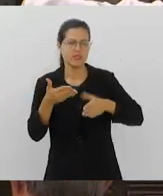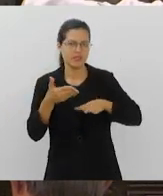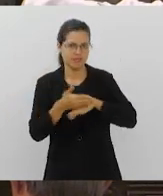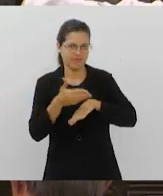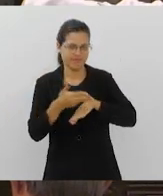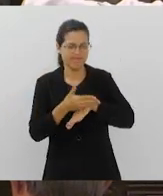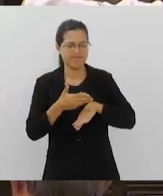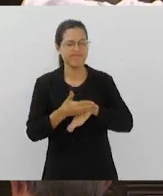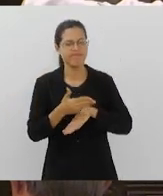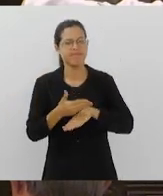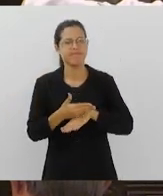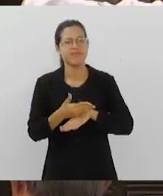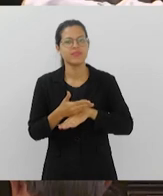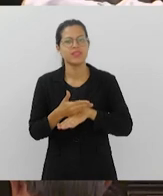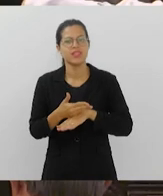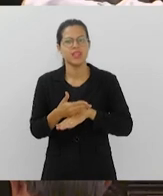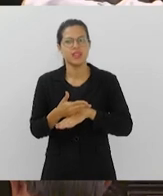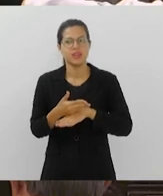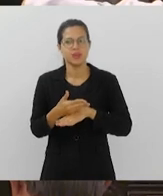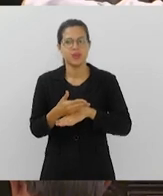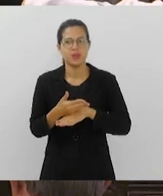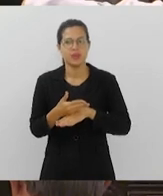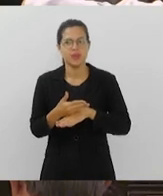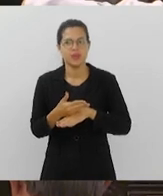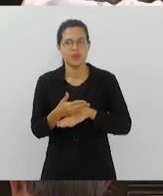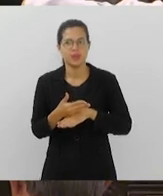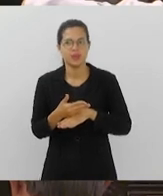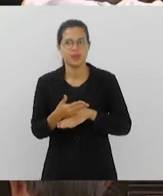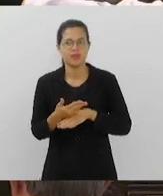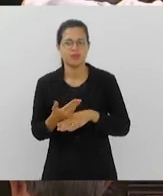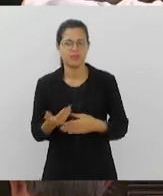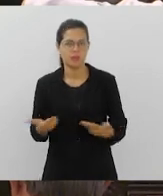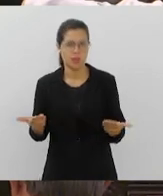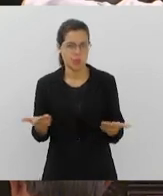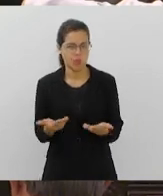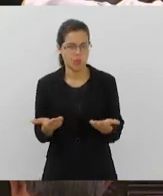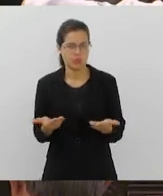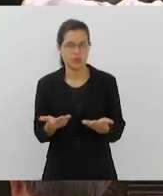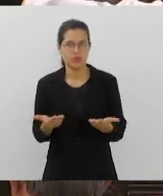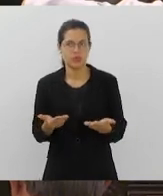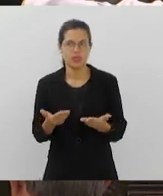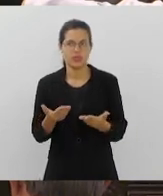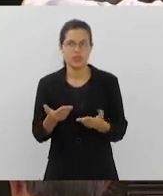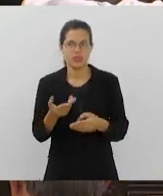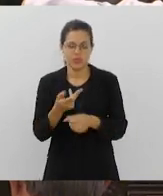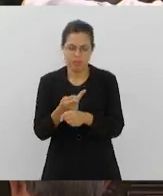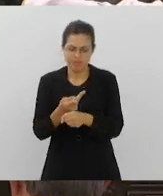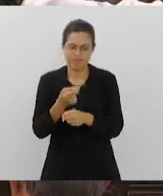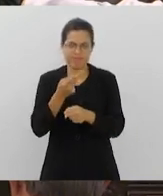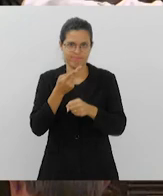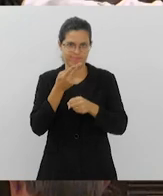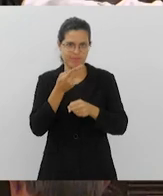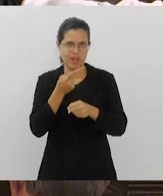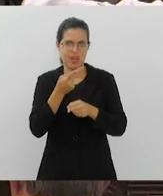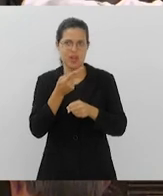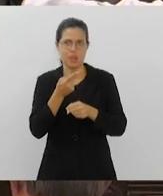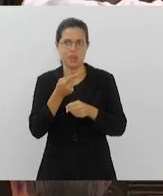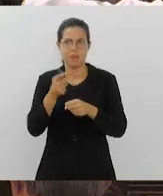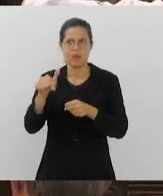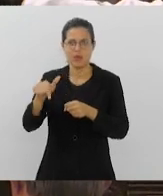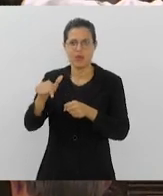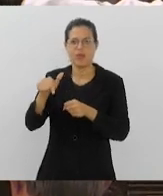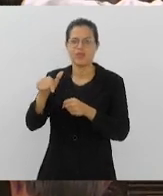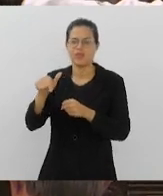que está nessa condição hoje de ter recebido do meu ídolo, João Alberto